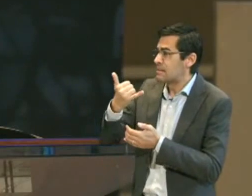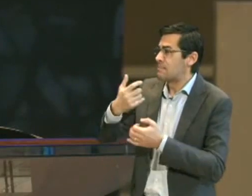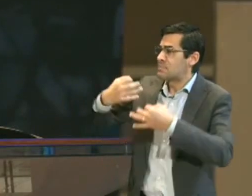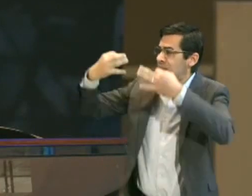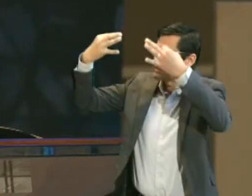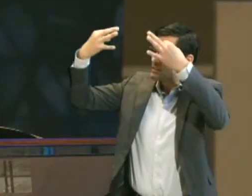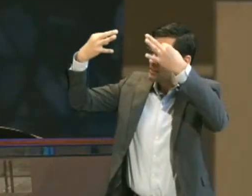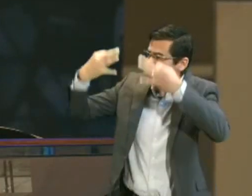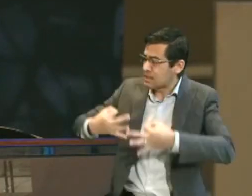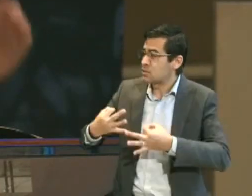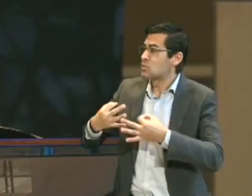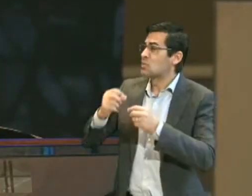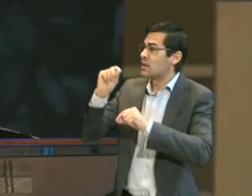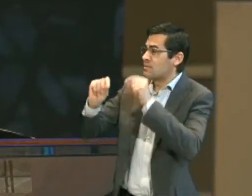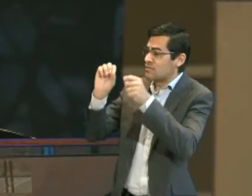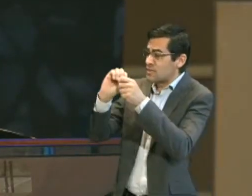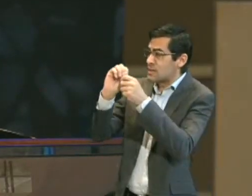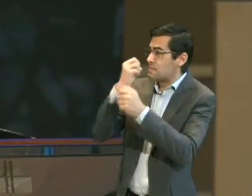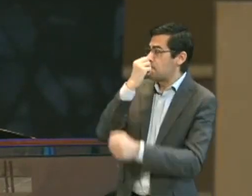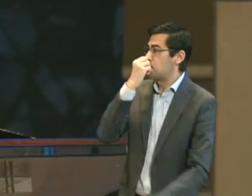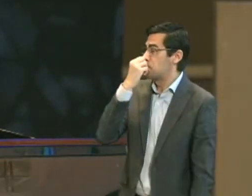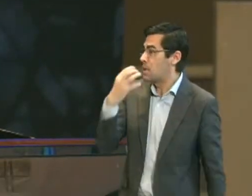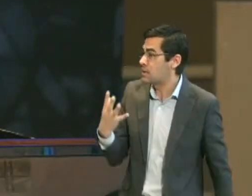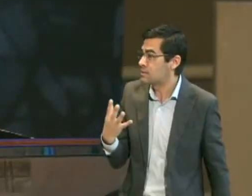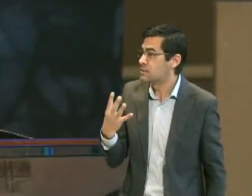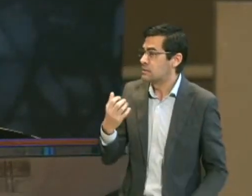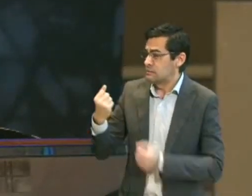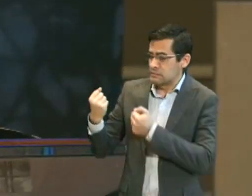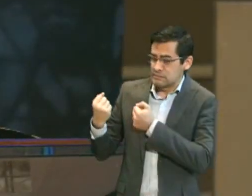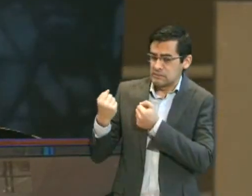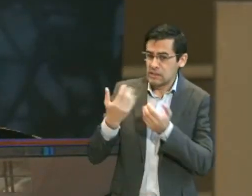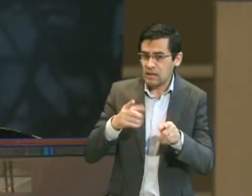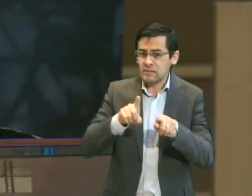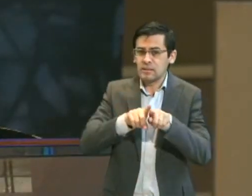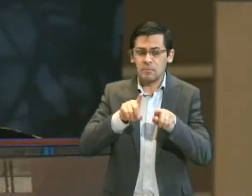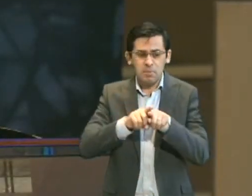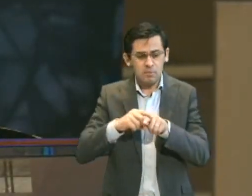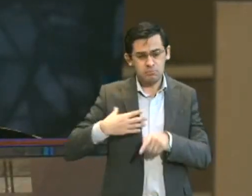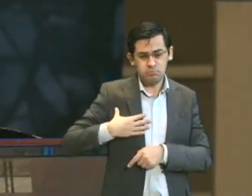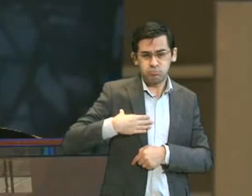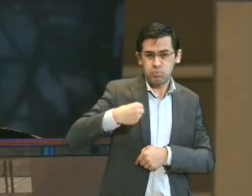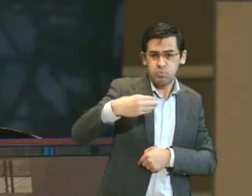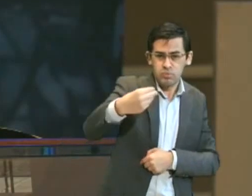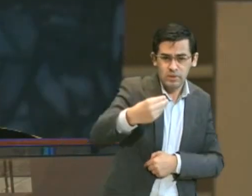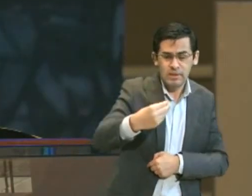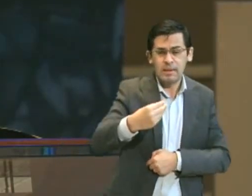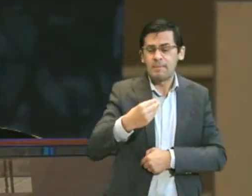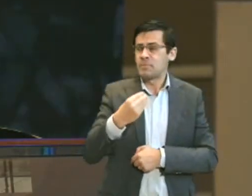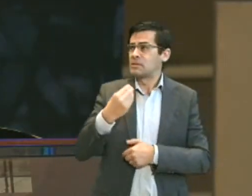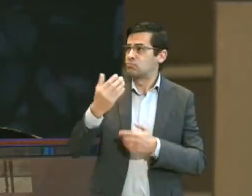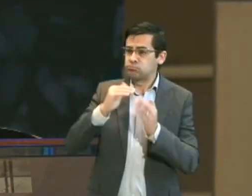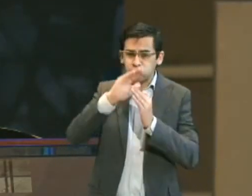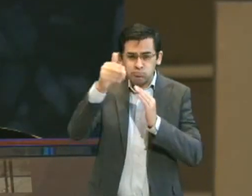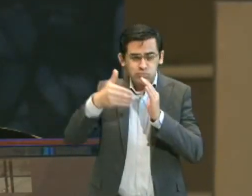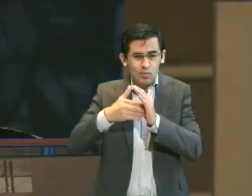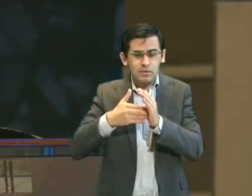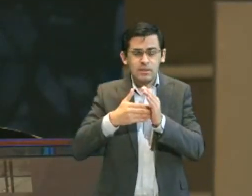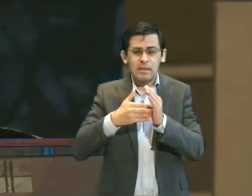certamente eu te farei bem, e dar-te-ei a descendência como a areia do mar, que